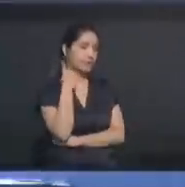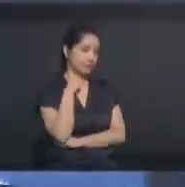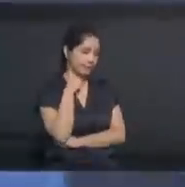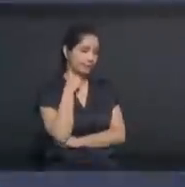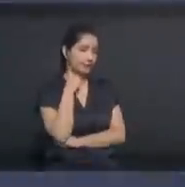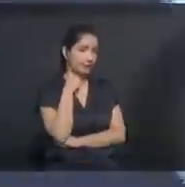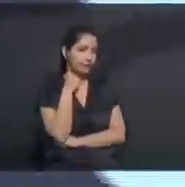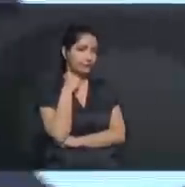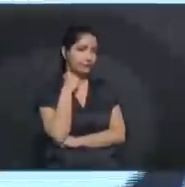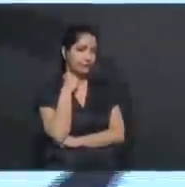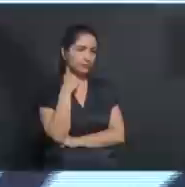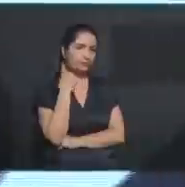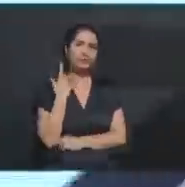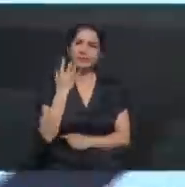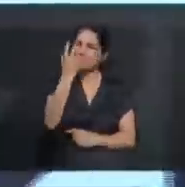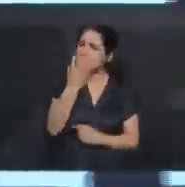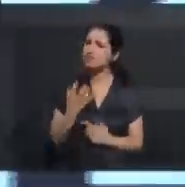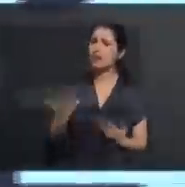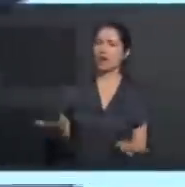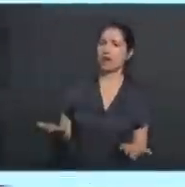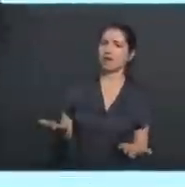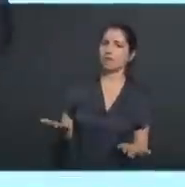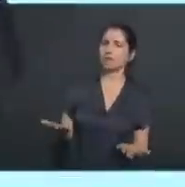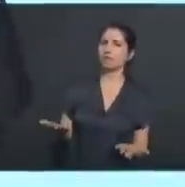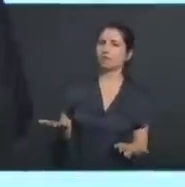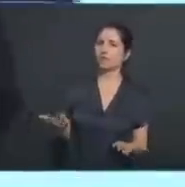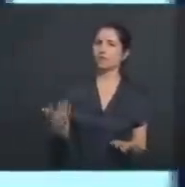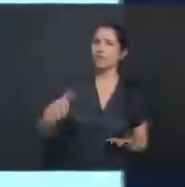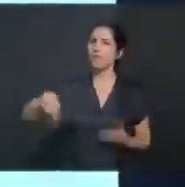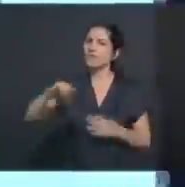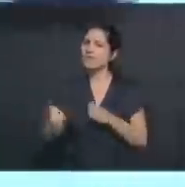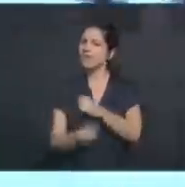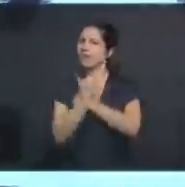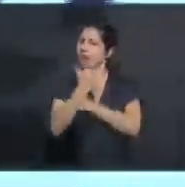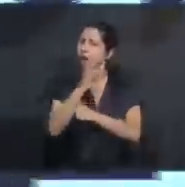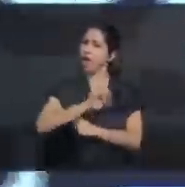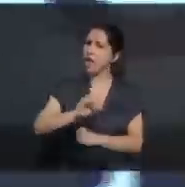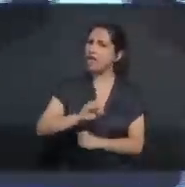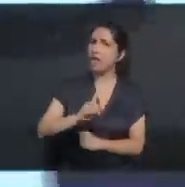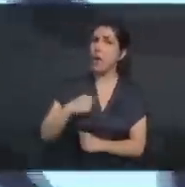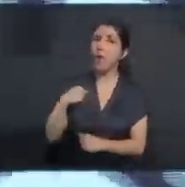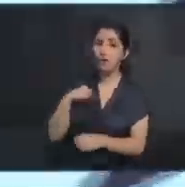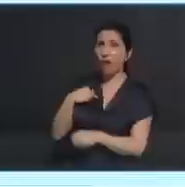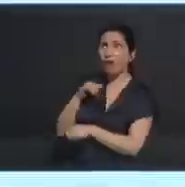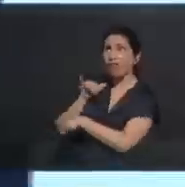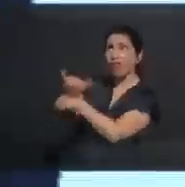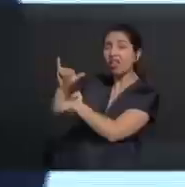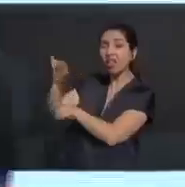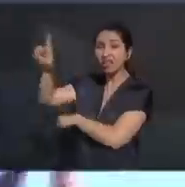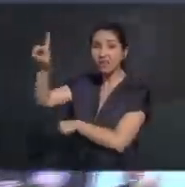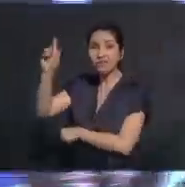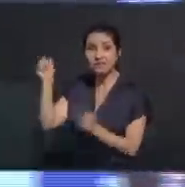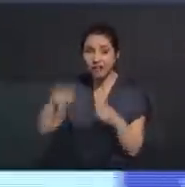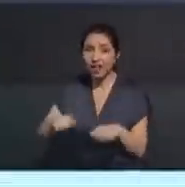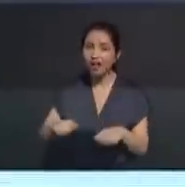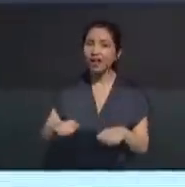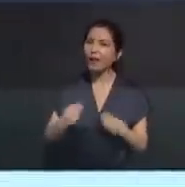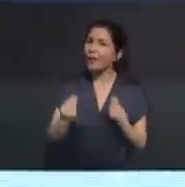É, gente, sério mesmo, se vocês não me enganam, nós vamos enganar o Criador.